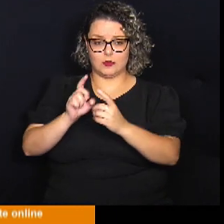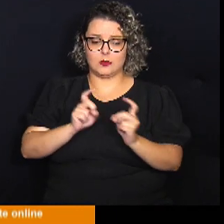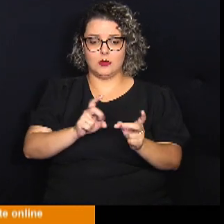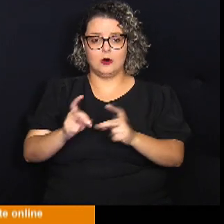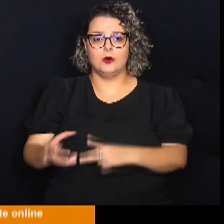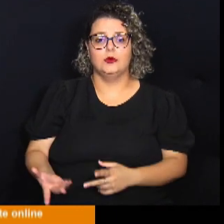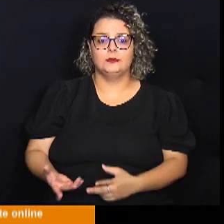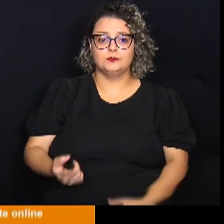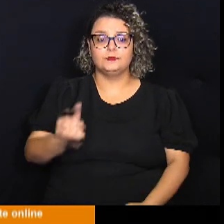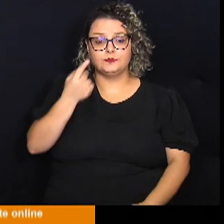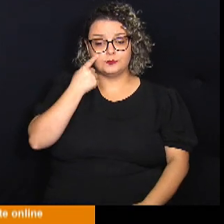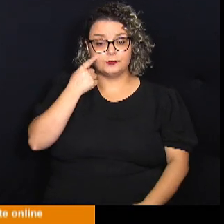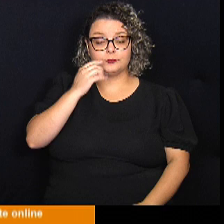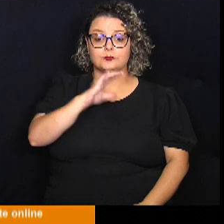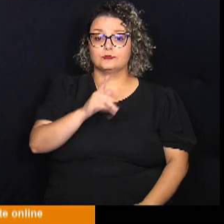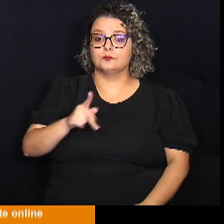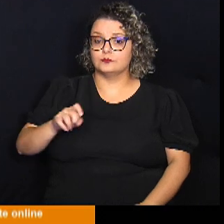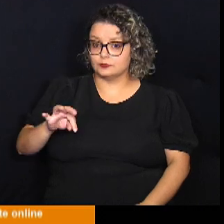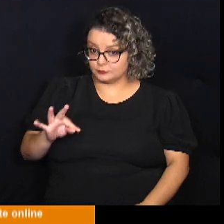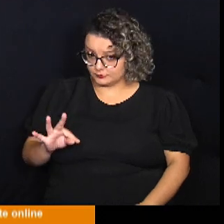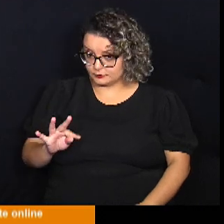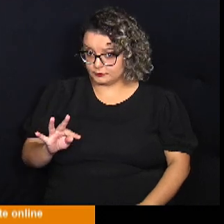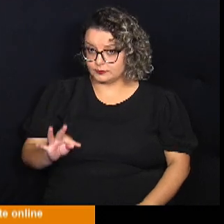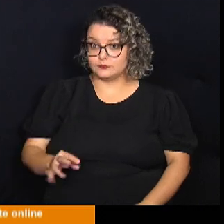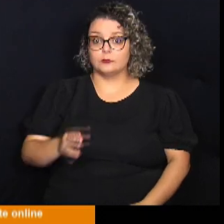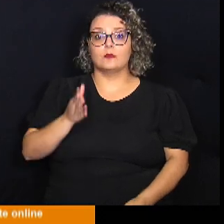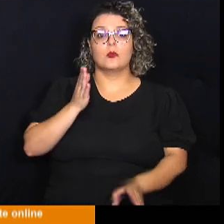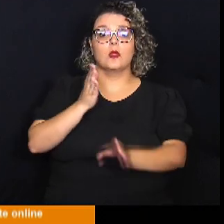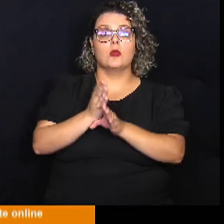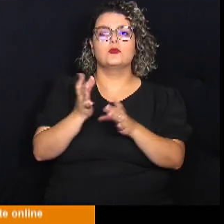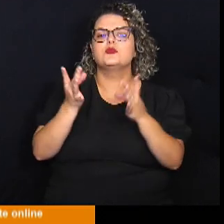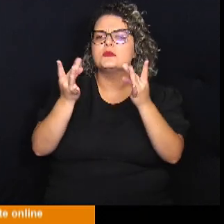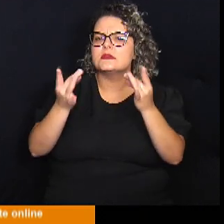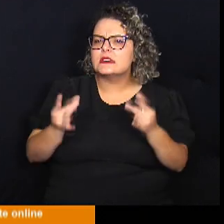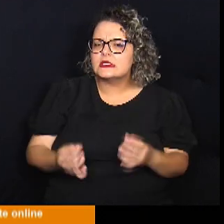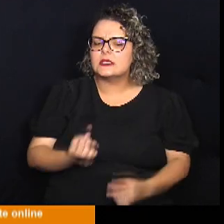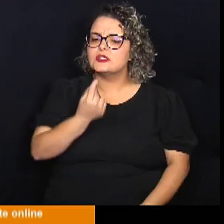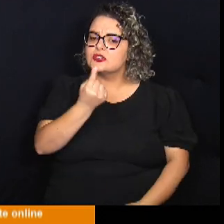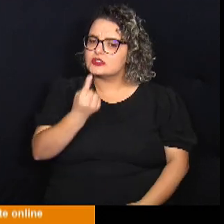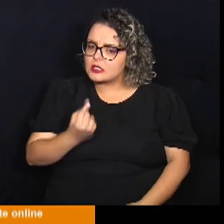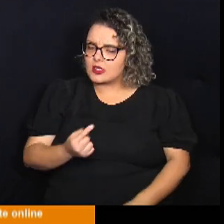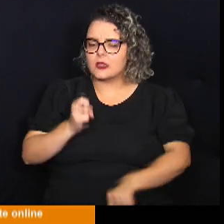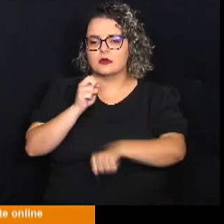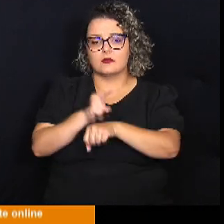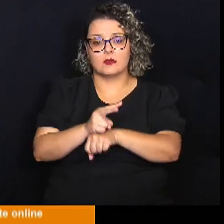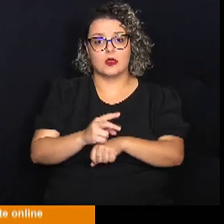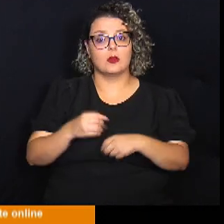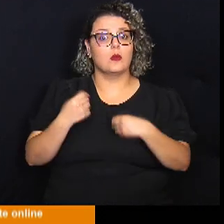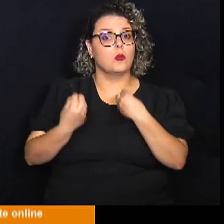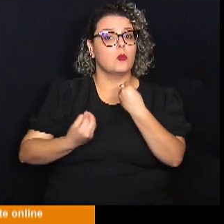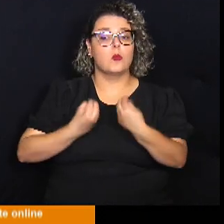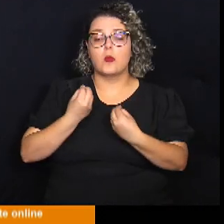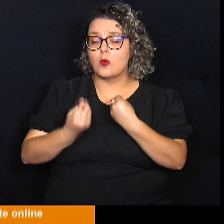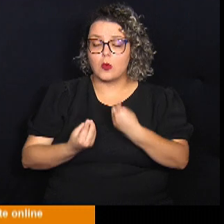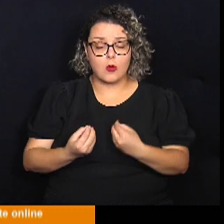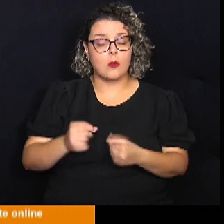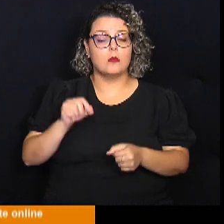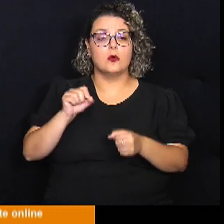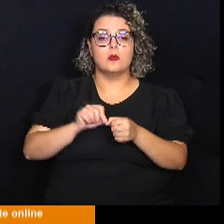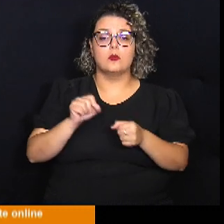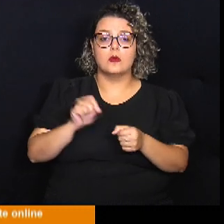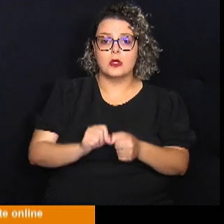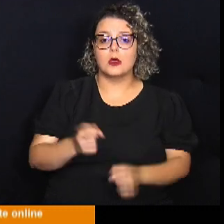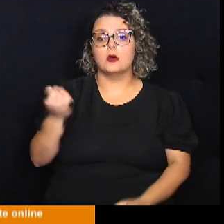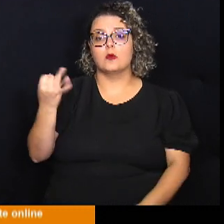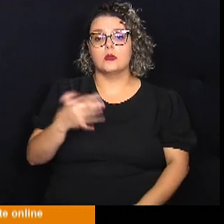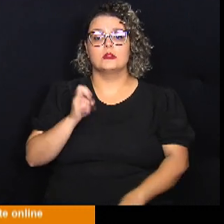CEPAT você encontra quais são os requisitos para cada uma das vagas, a quantidade de vagas, o que